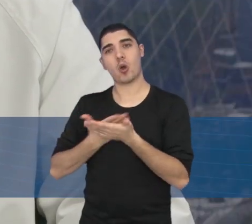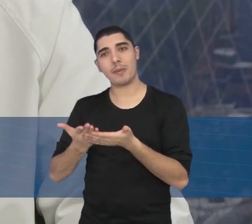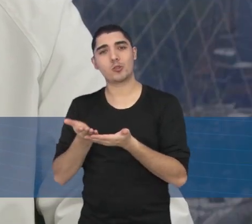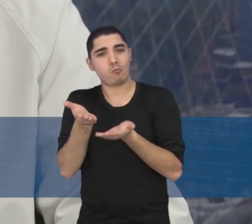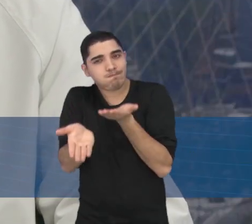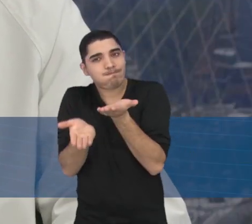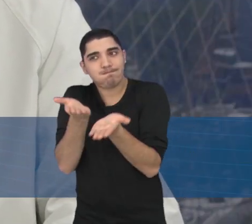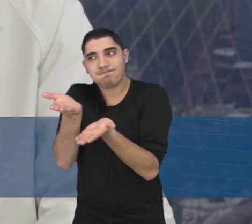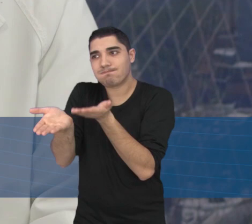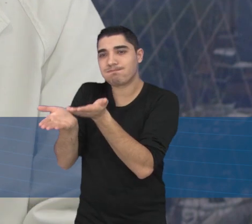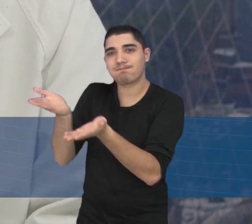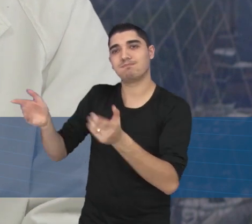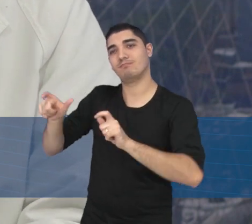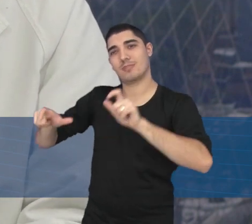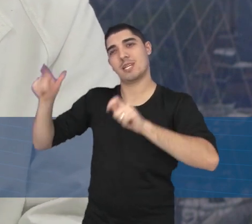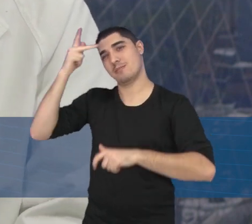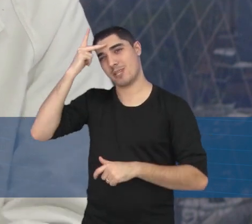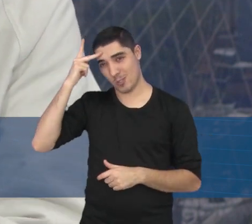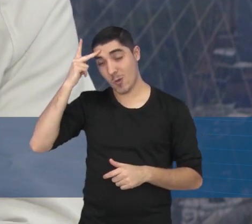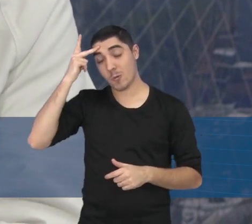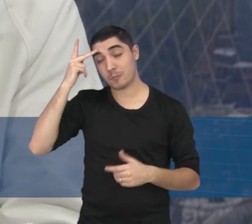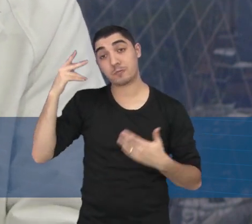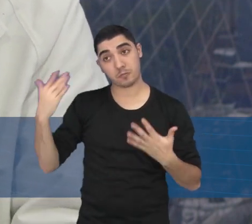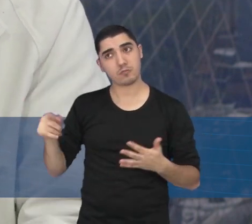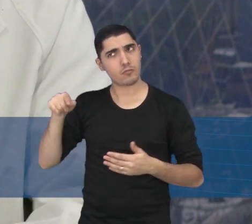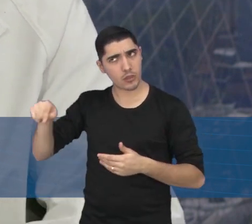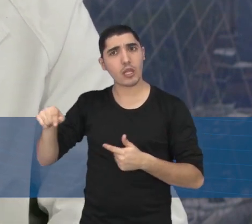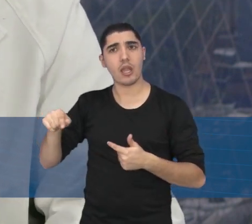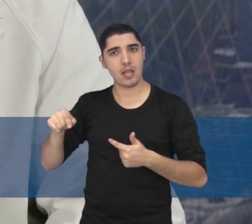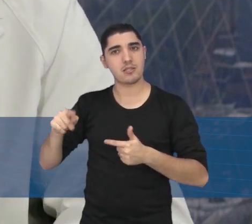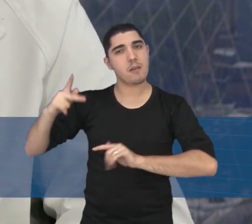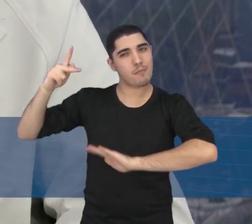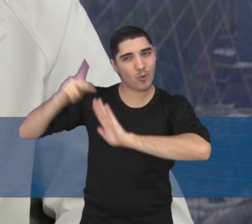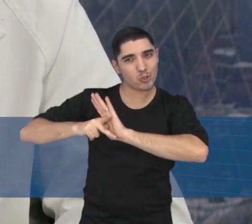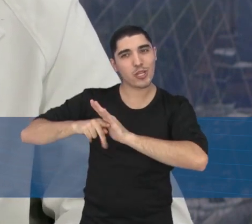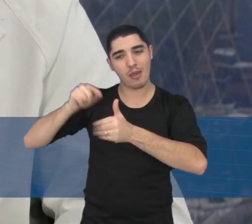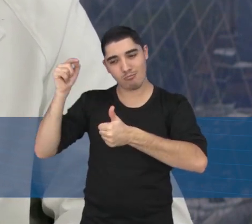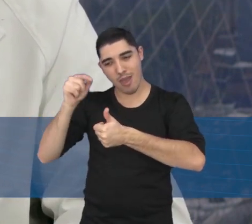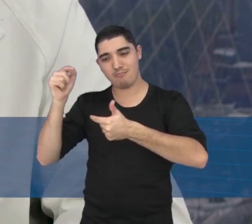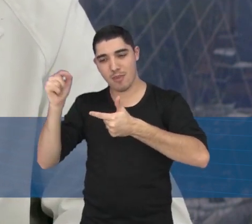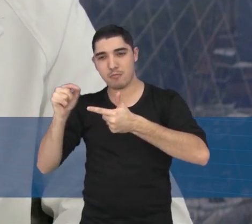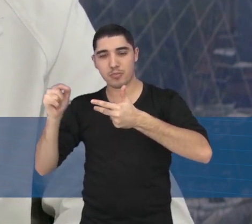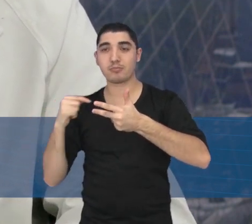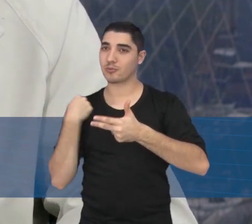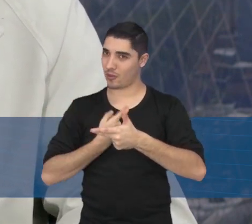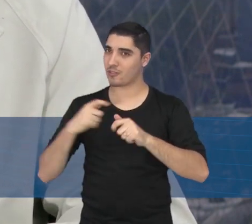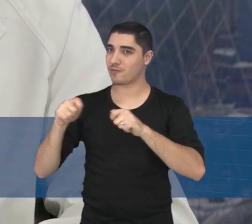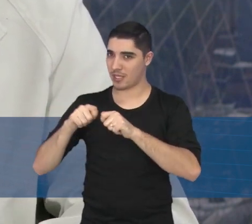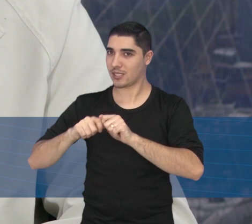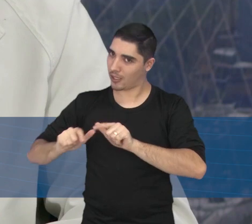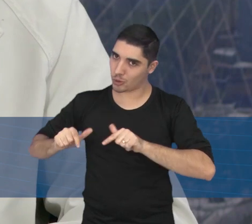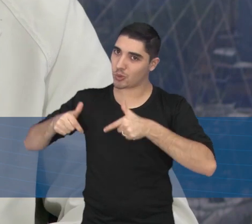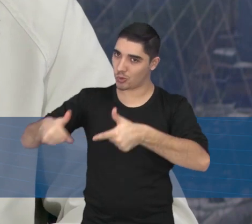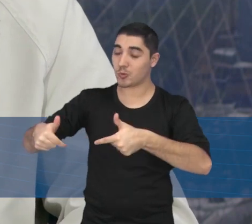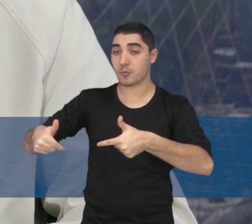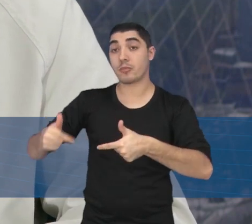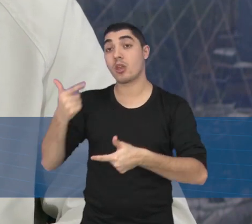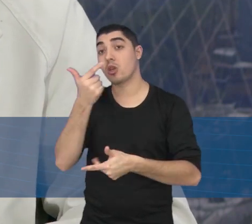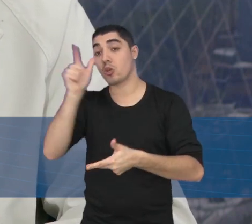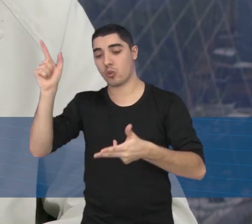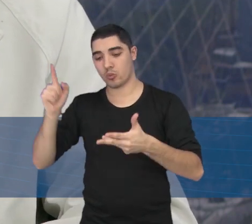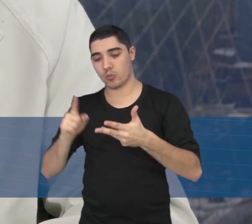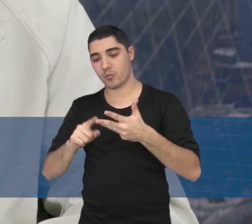educação ambiental. E isso foram alguns programas que a gente faz aí durante o ano. E a gente tem o nosso, a gente chama